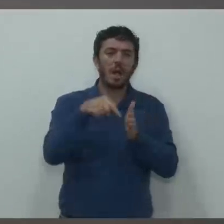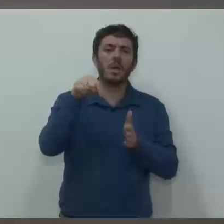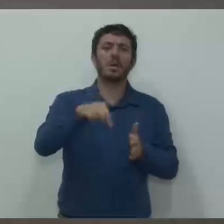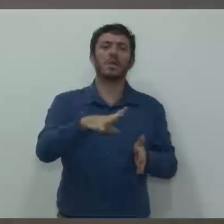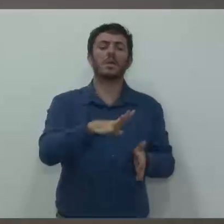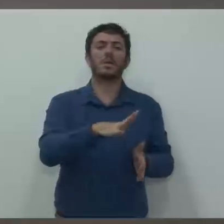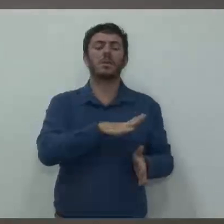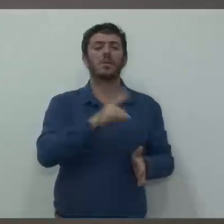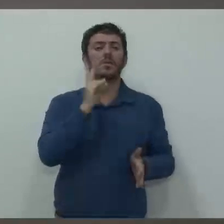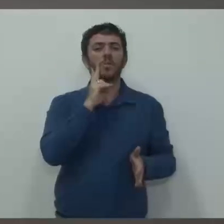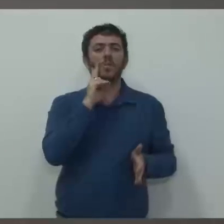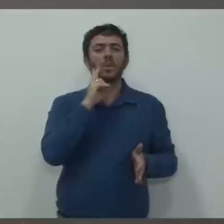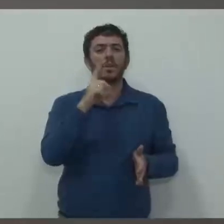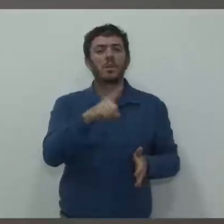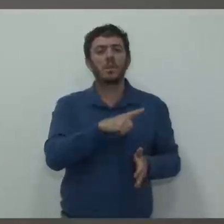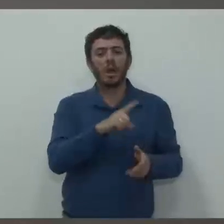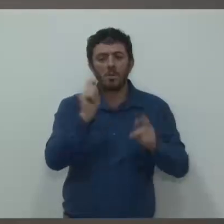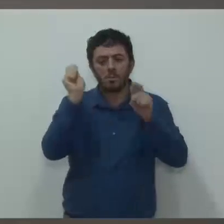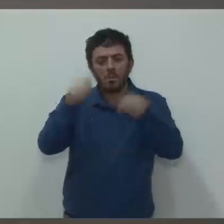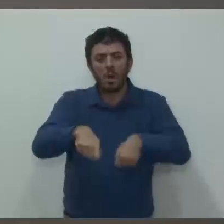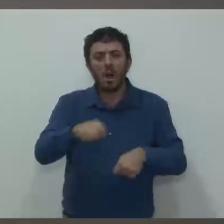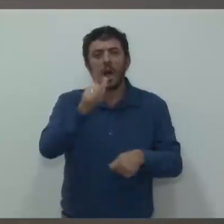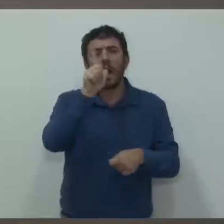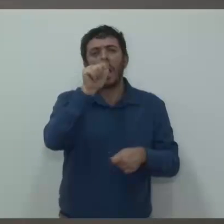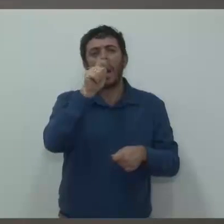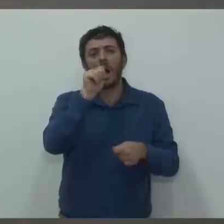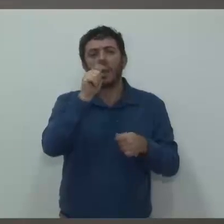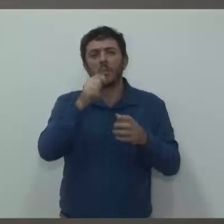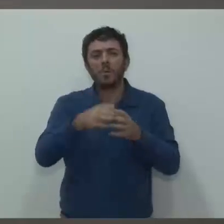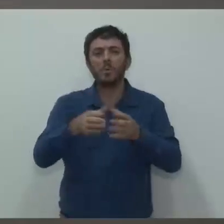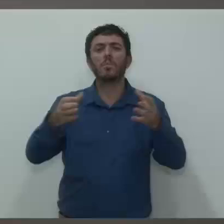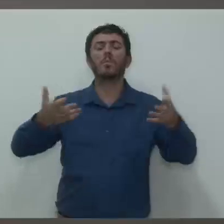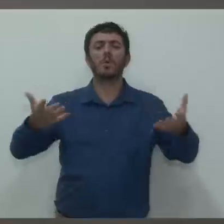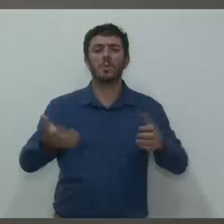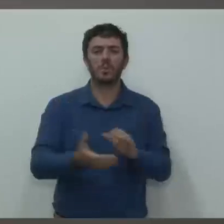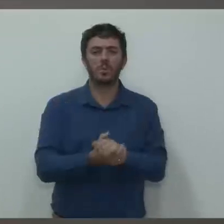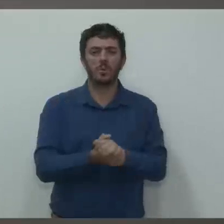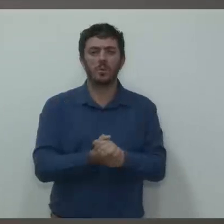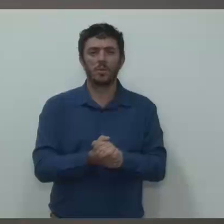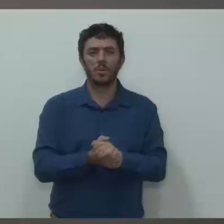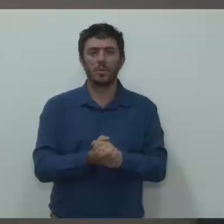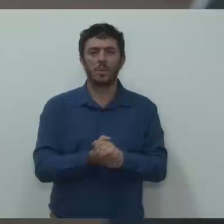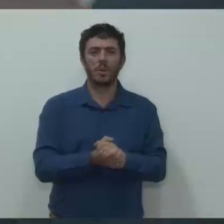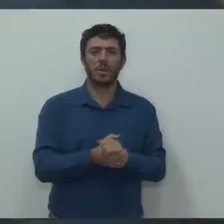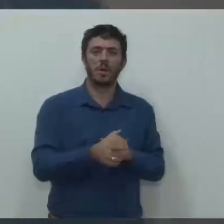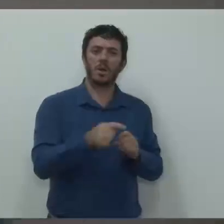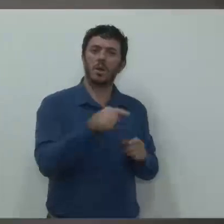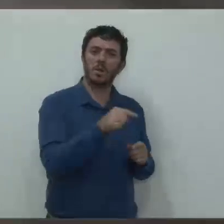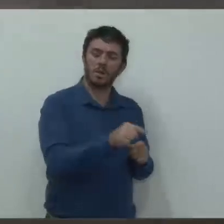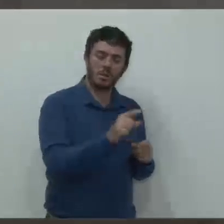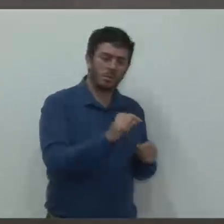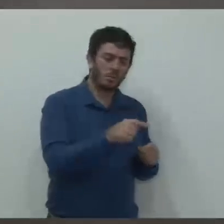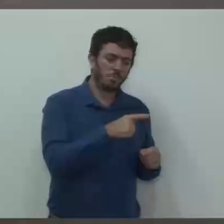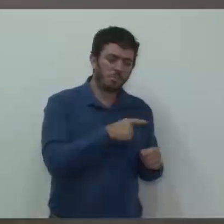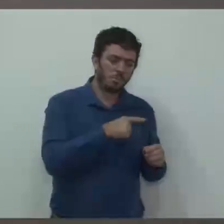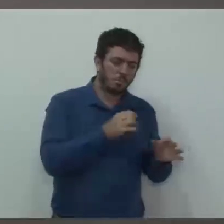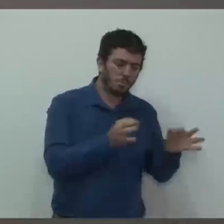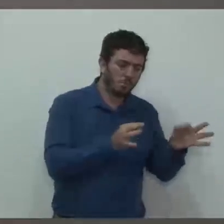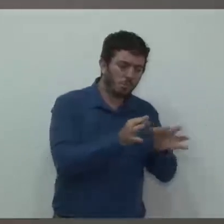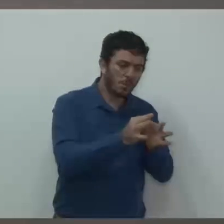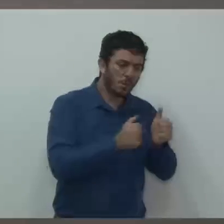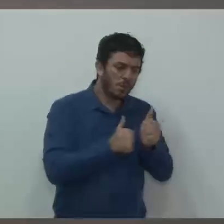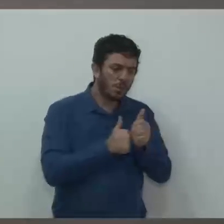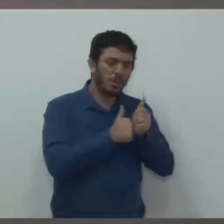especifica, mas aqui continua, olha que interessante. Ele segue o plano nacional, o regional e estadual, de ordenação do território e